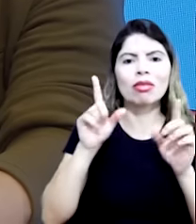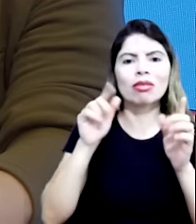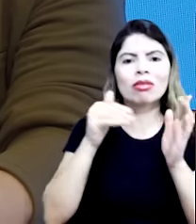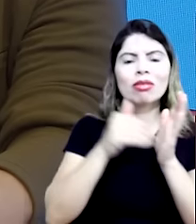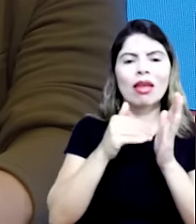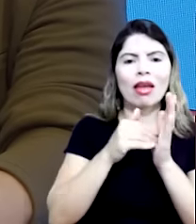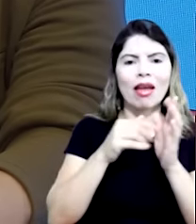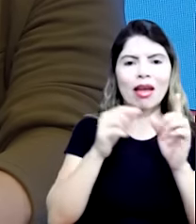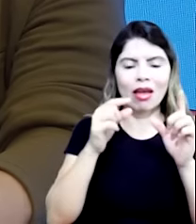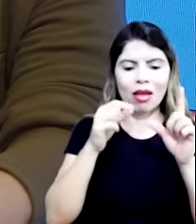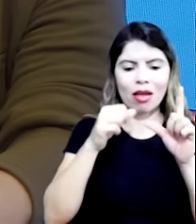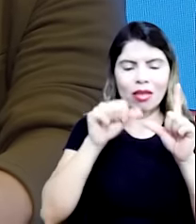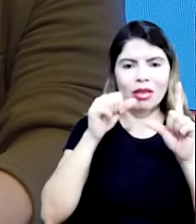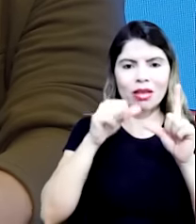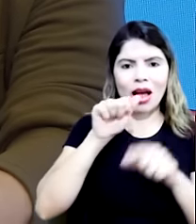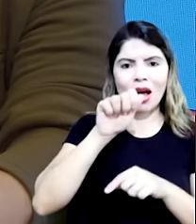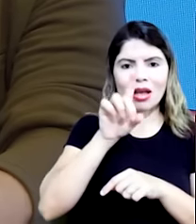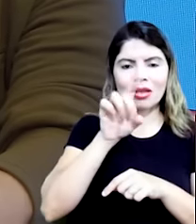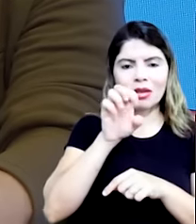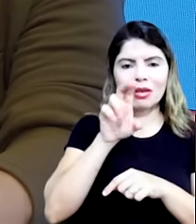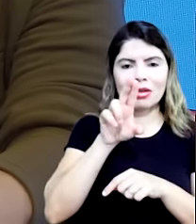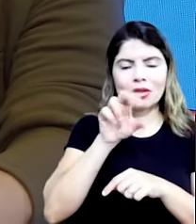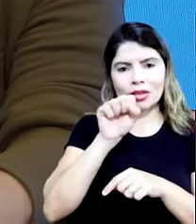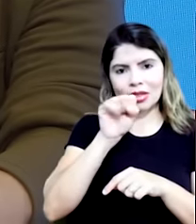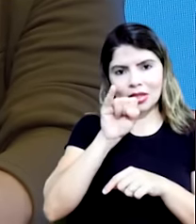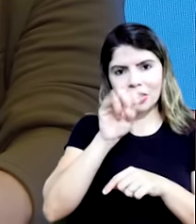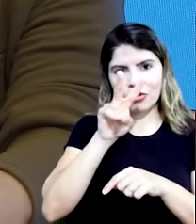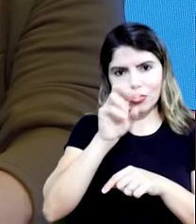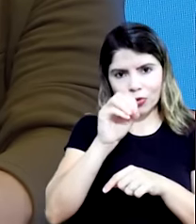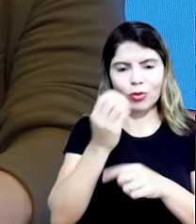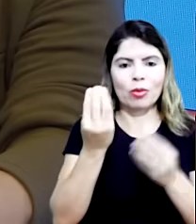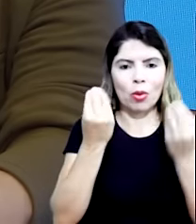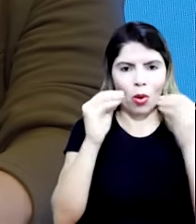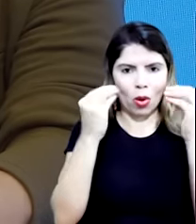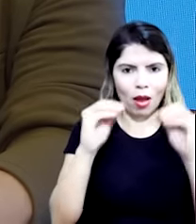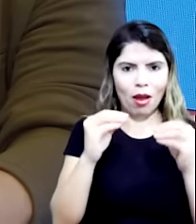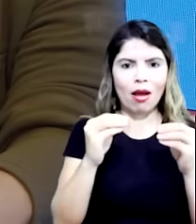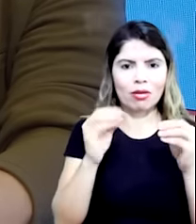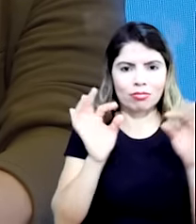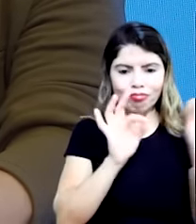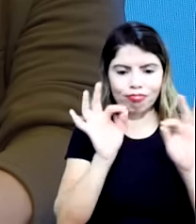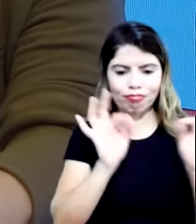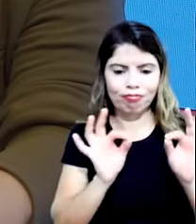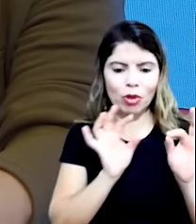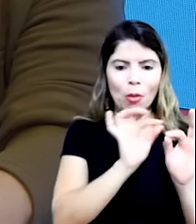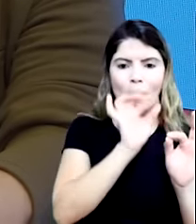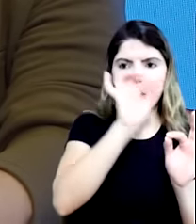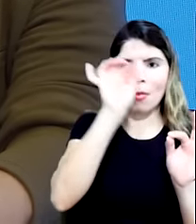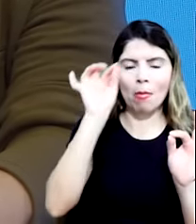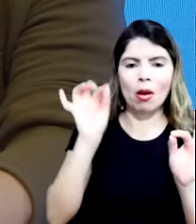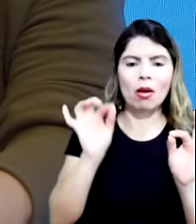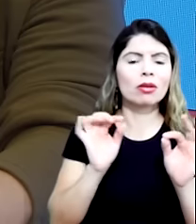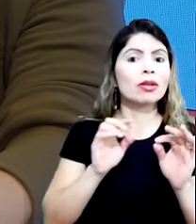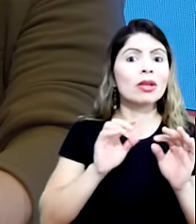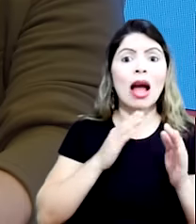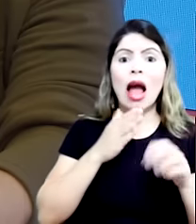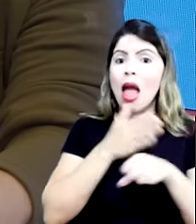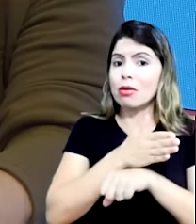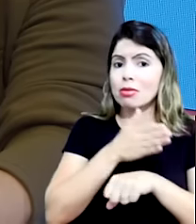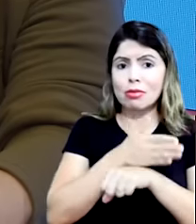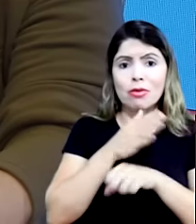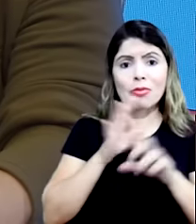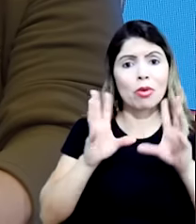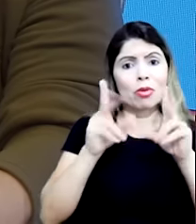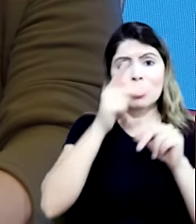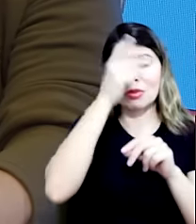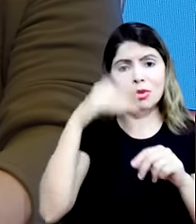prontos para você colocar então assim eh Nós temos muitas ferramentas hoje em dia acessível para todo mundo e todos os aplicativos né